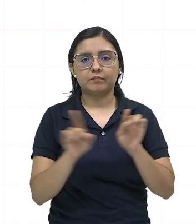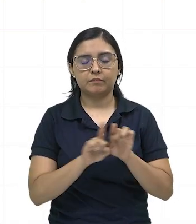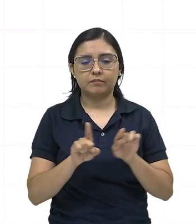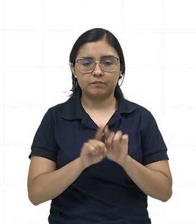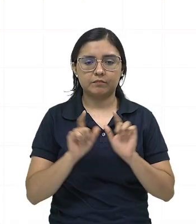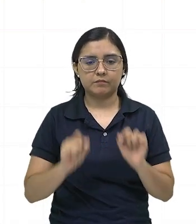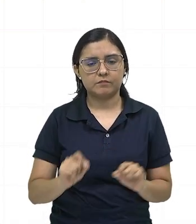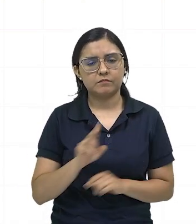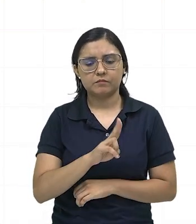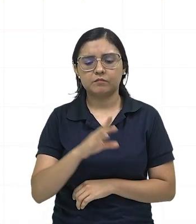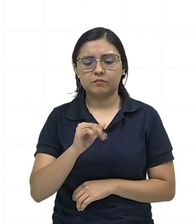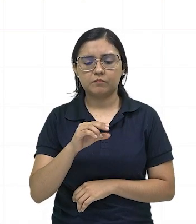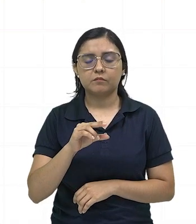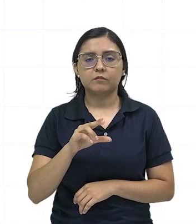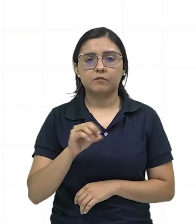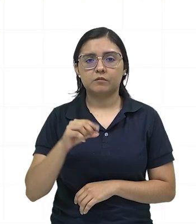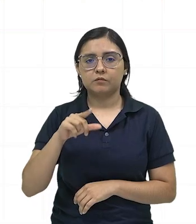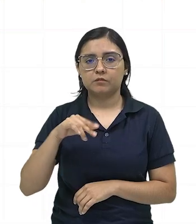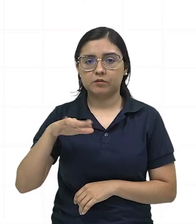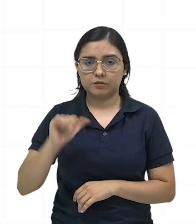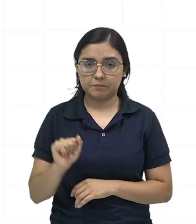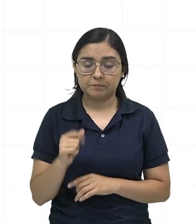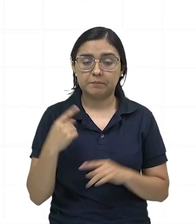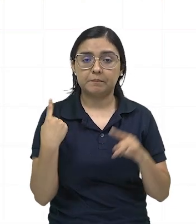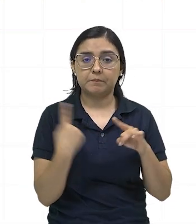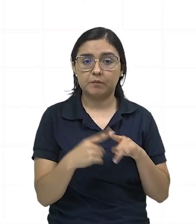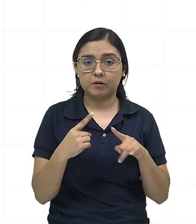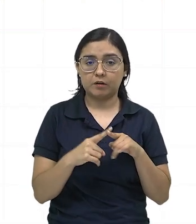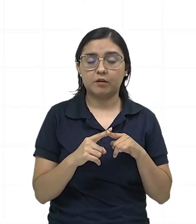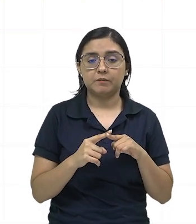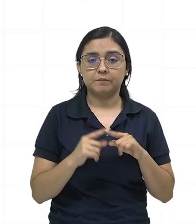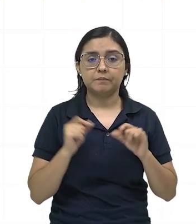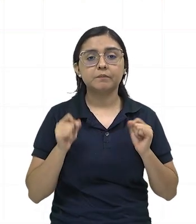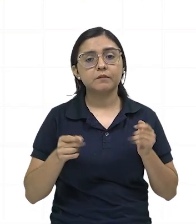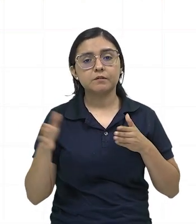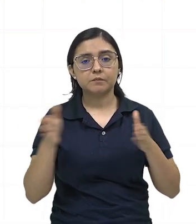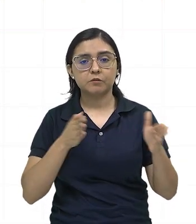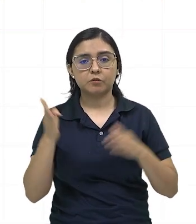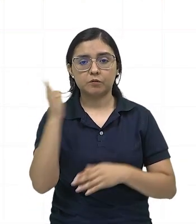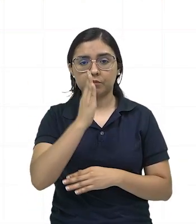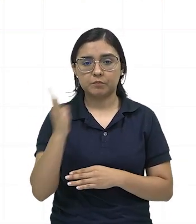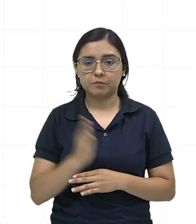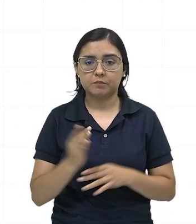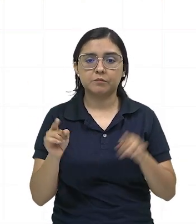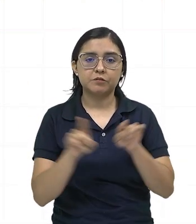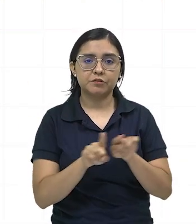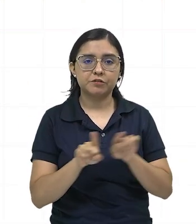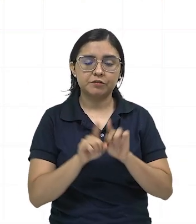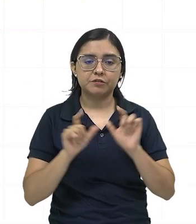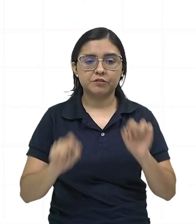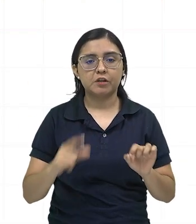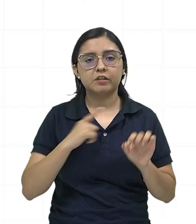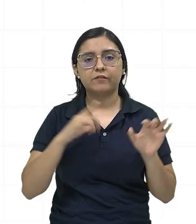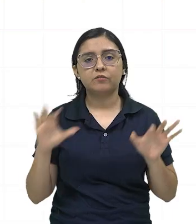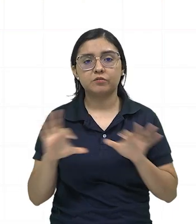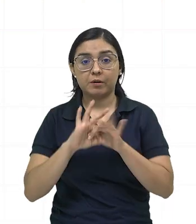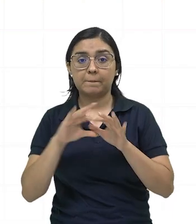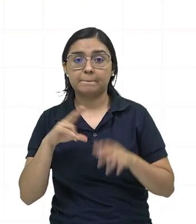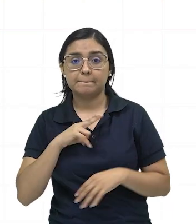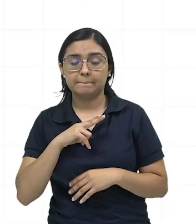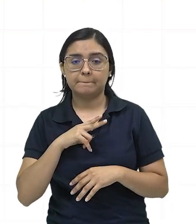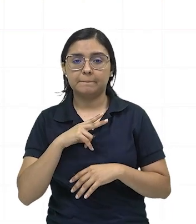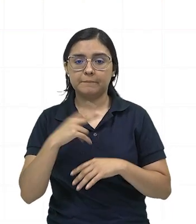de colônia, porque nesse momento o Brasil já era o quê? Reino Unido a Portugal